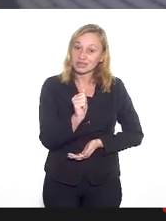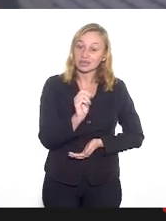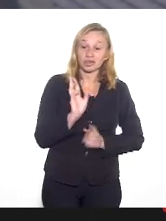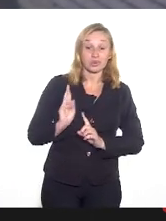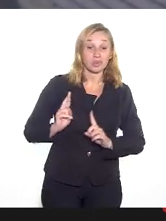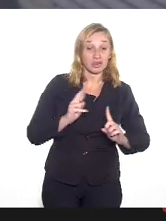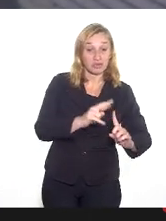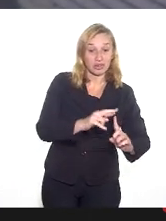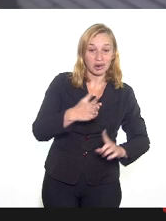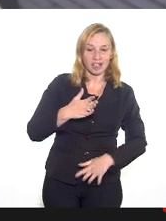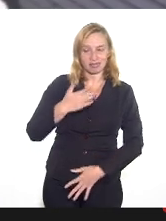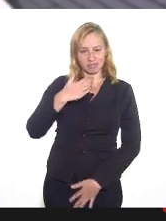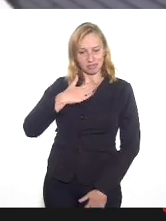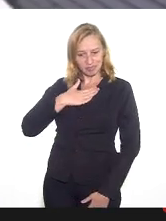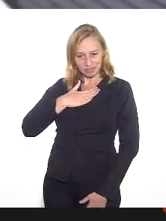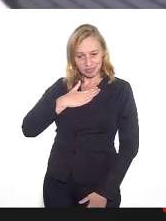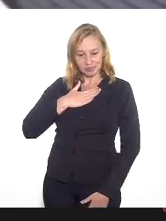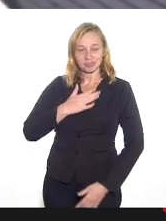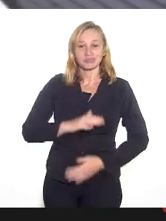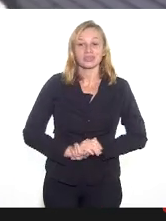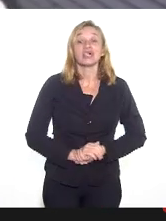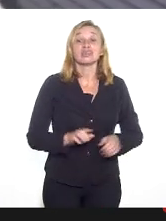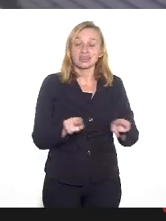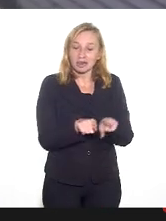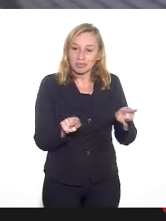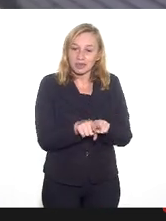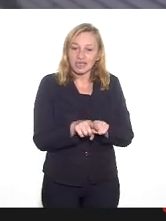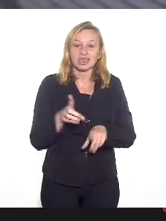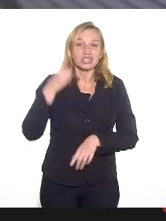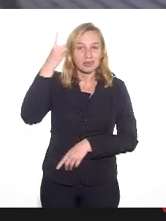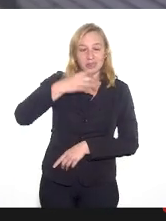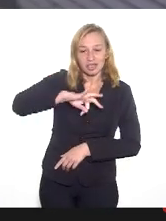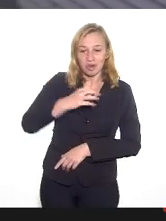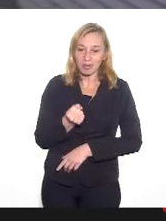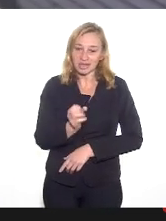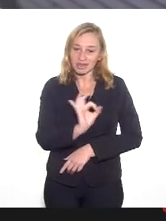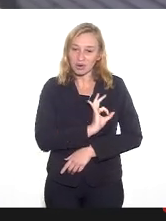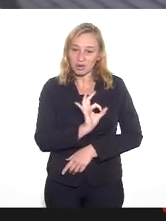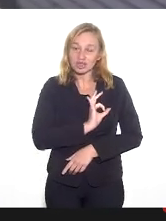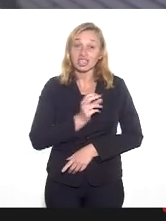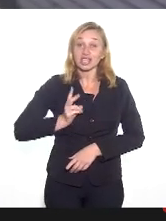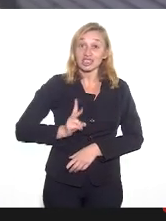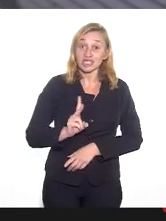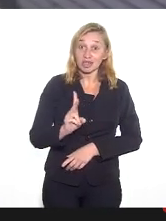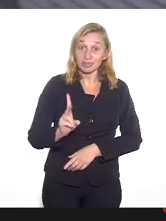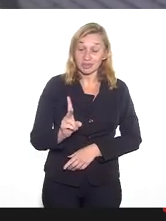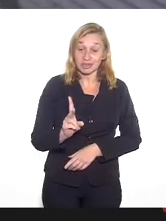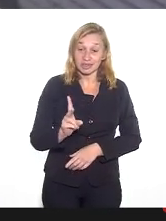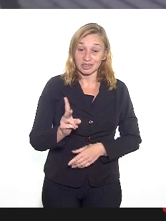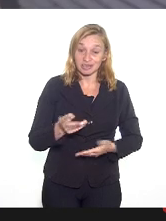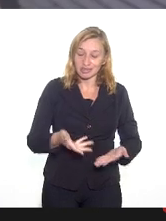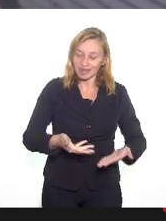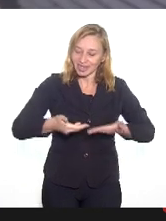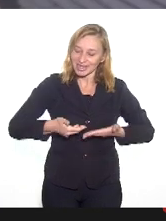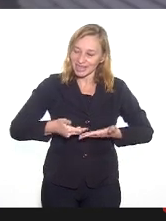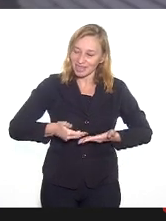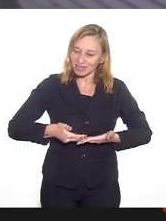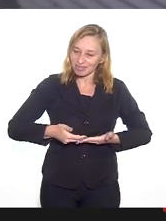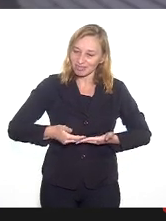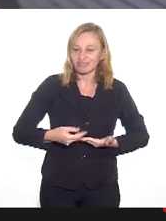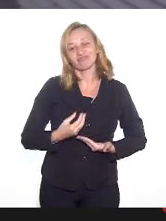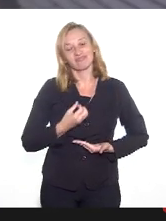referência à minha pessoa, a senhora deputada Marta Rocha, que sempre nos recebe de maneira muito